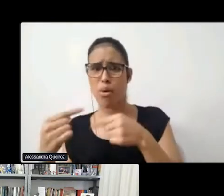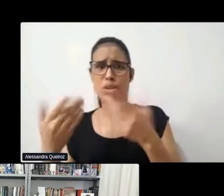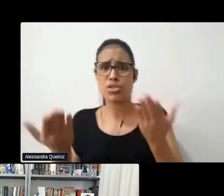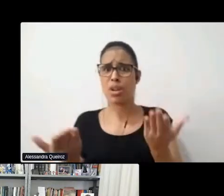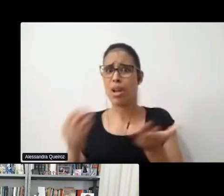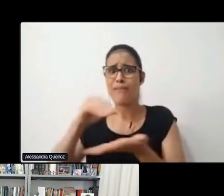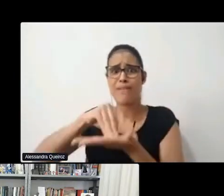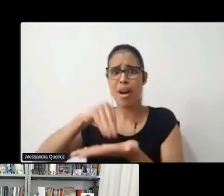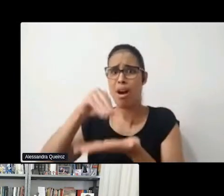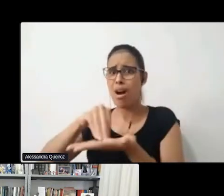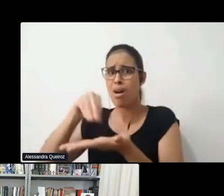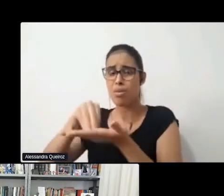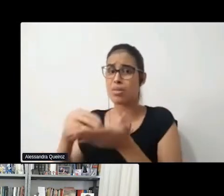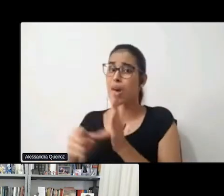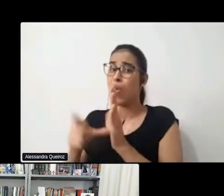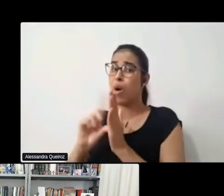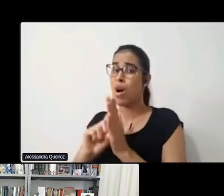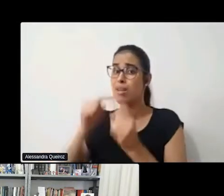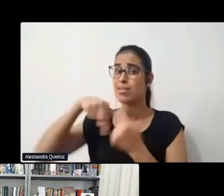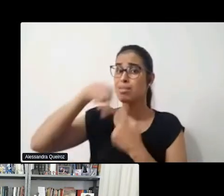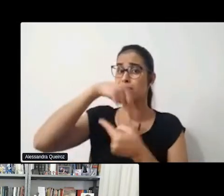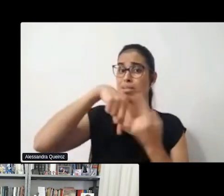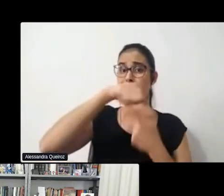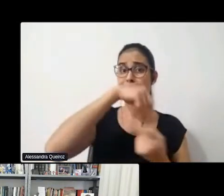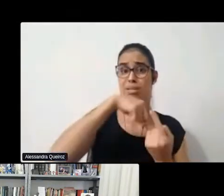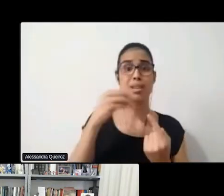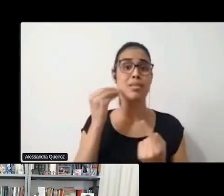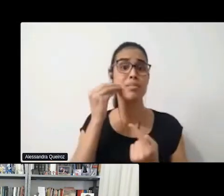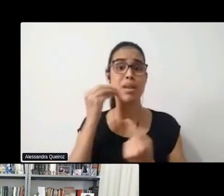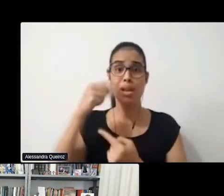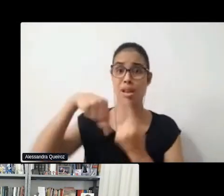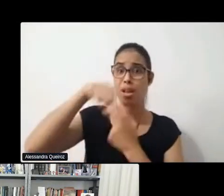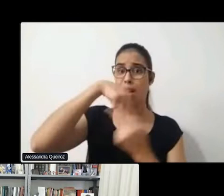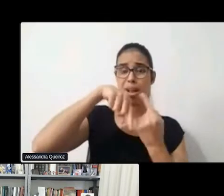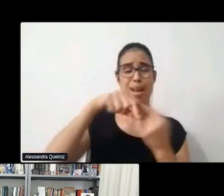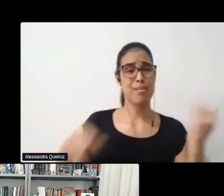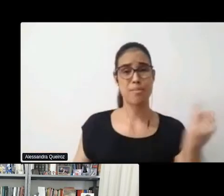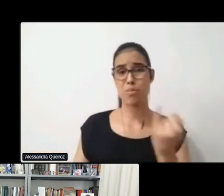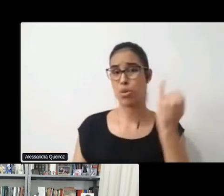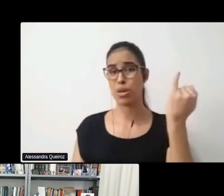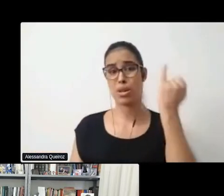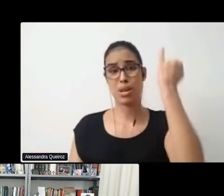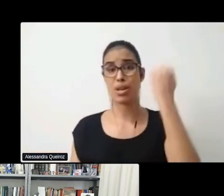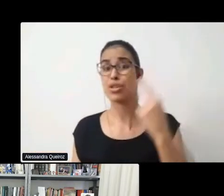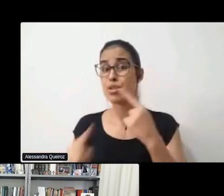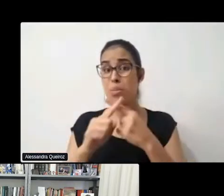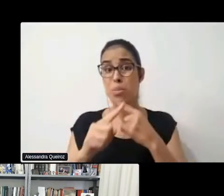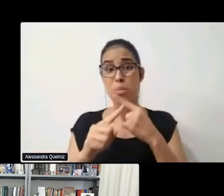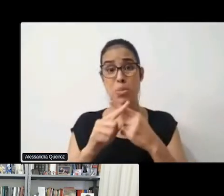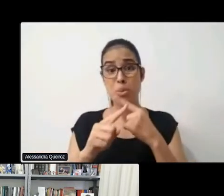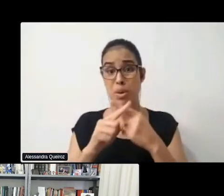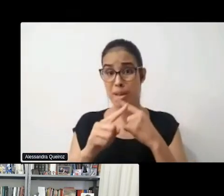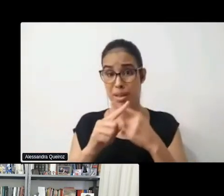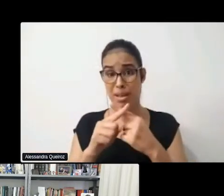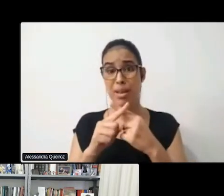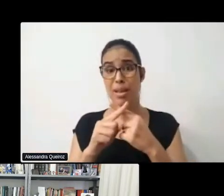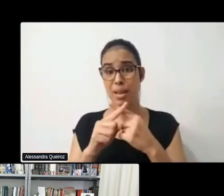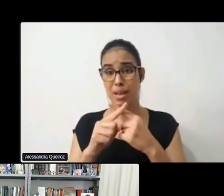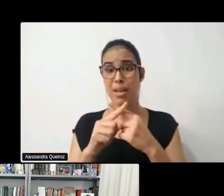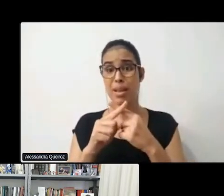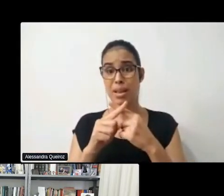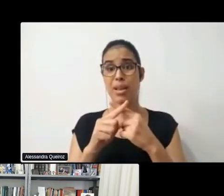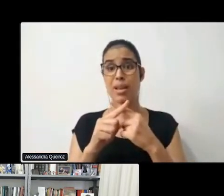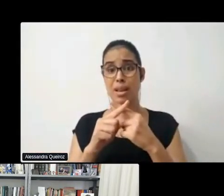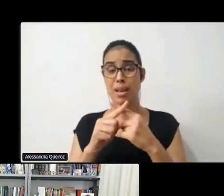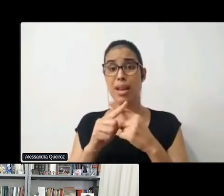a convivência é fator essencial para a pessoa sempre estar pensando sobre aquilo, bater na porta dela,